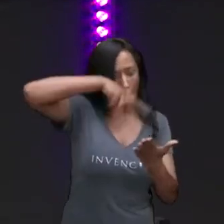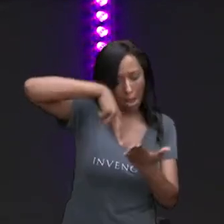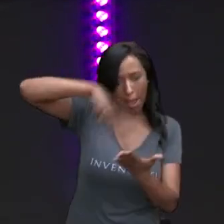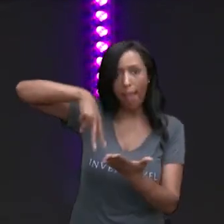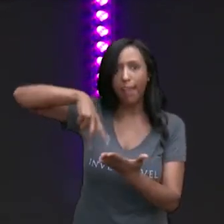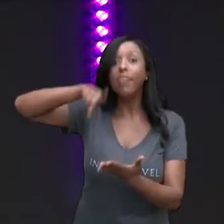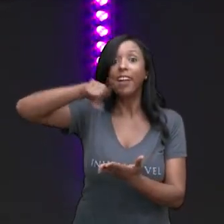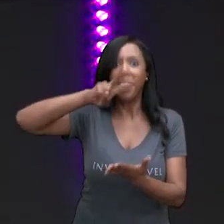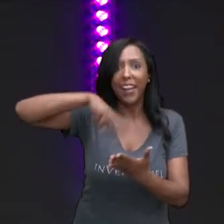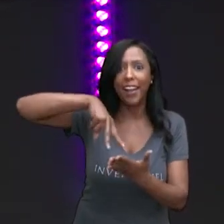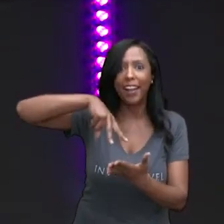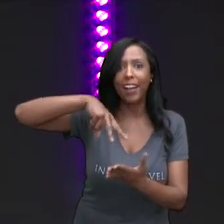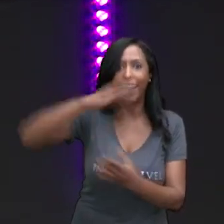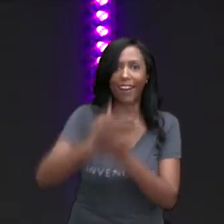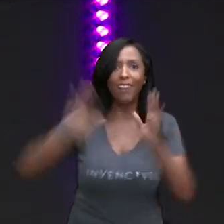aqui.